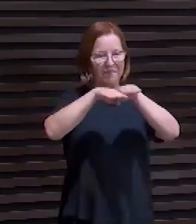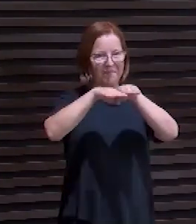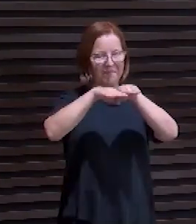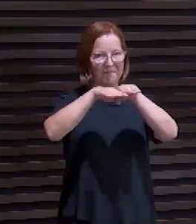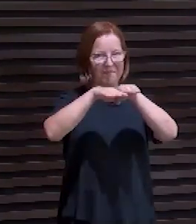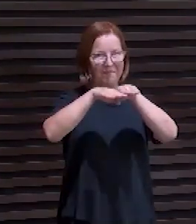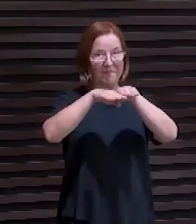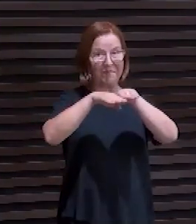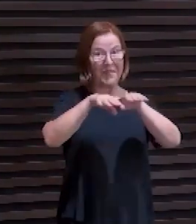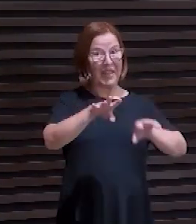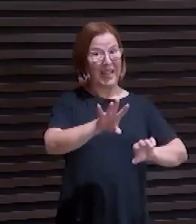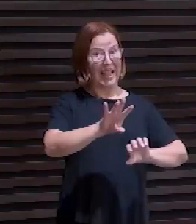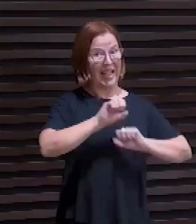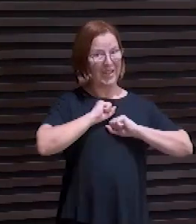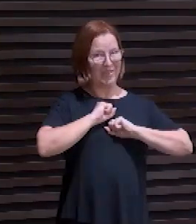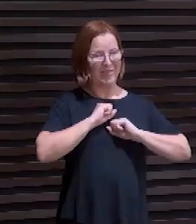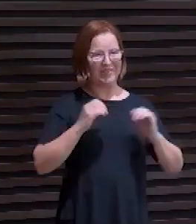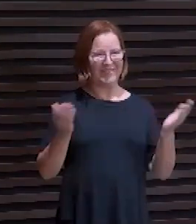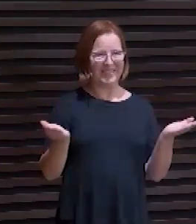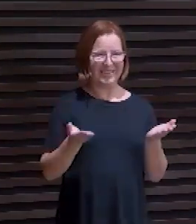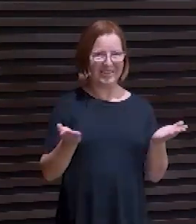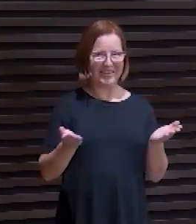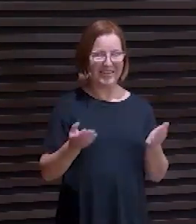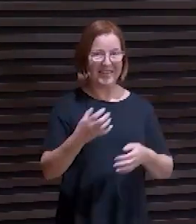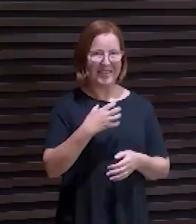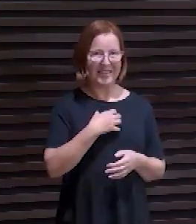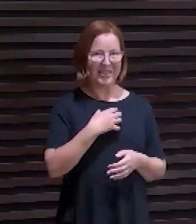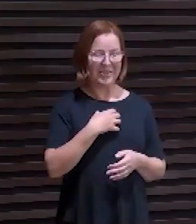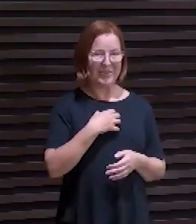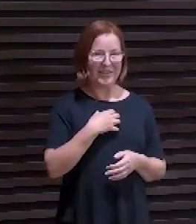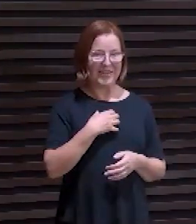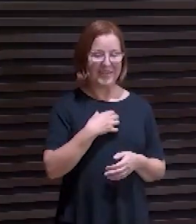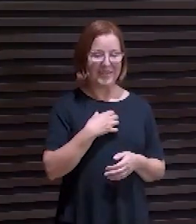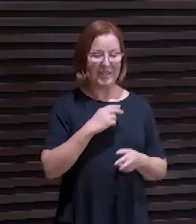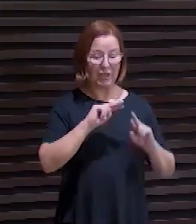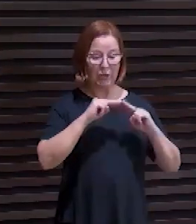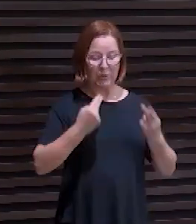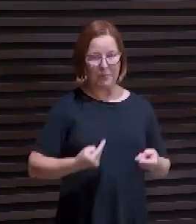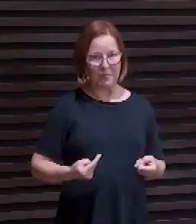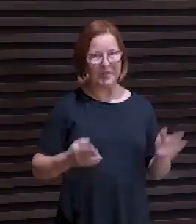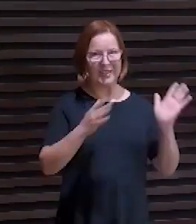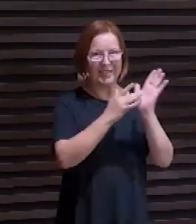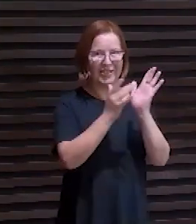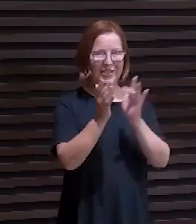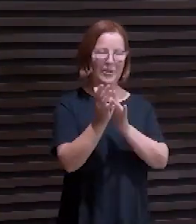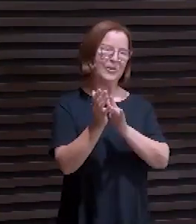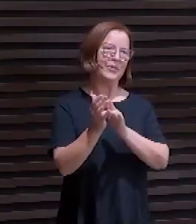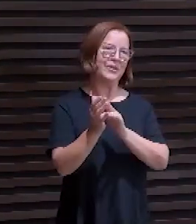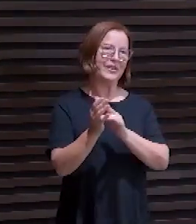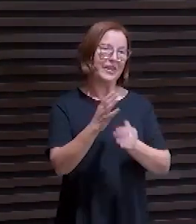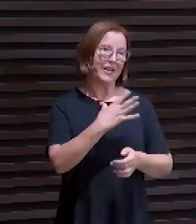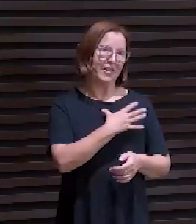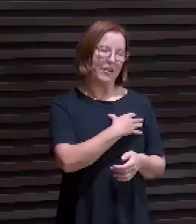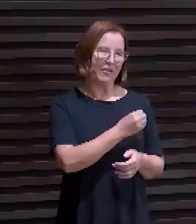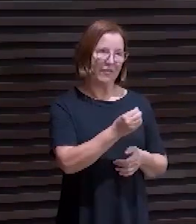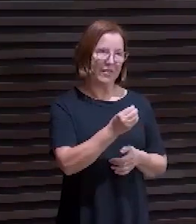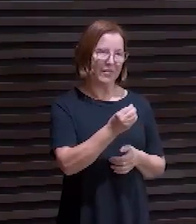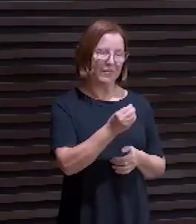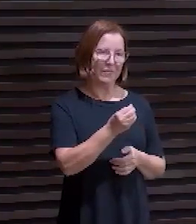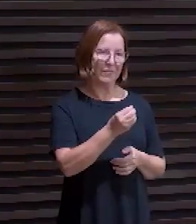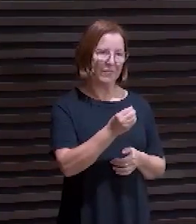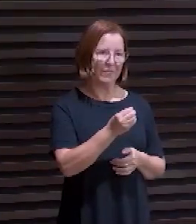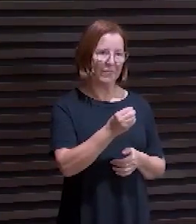assume agora a natureza humana, Jesus, filho